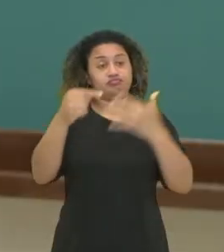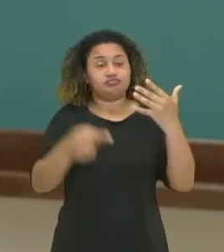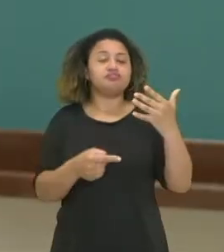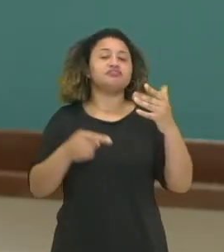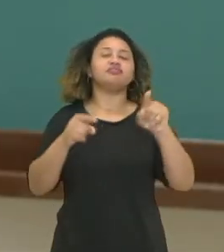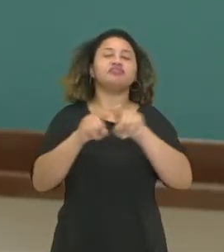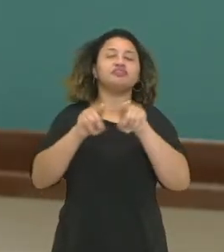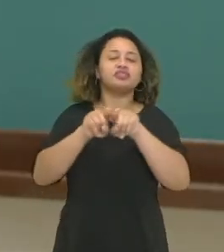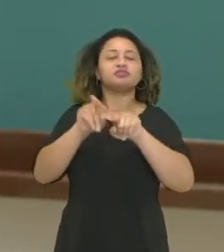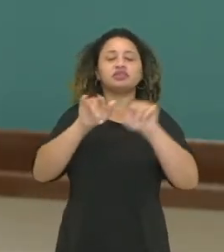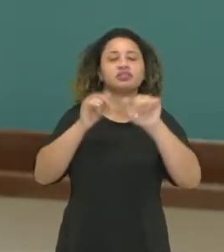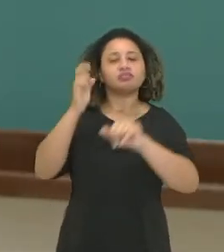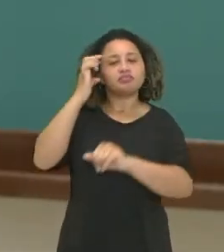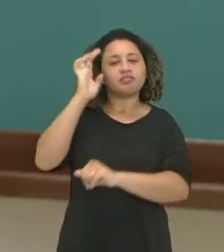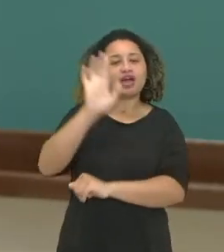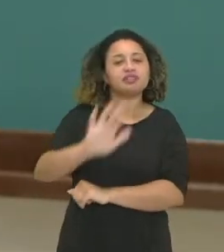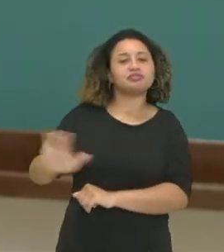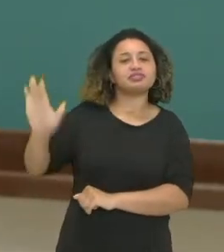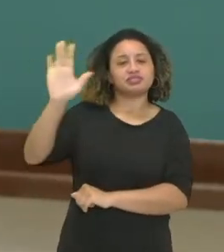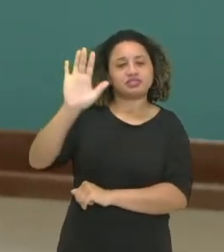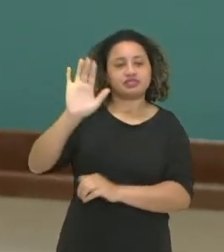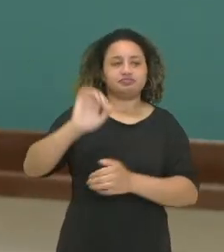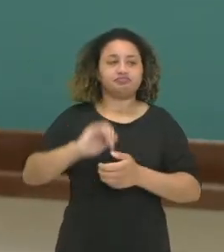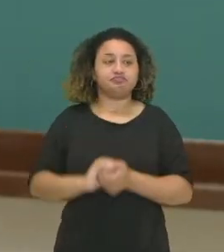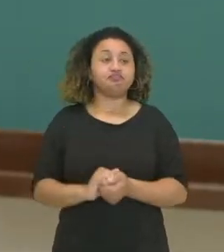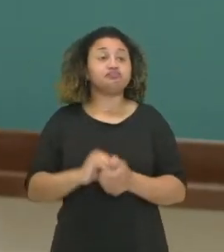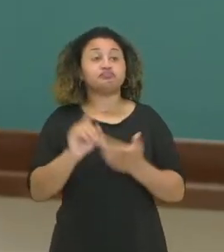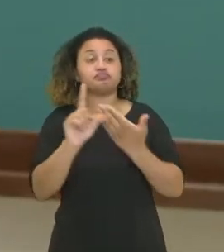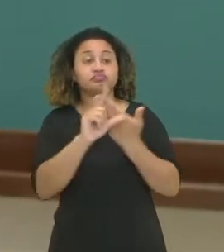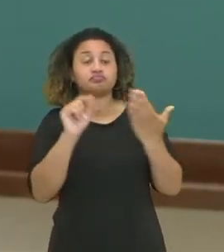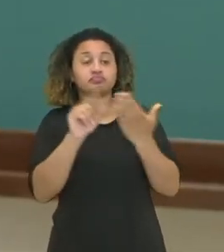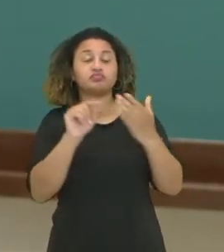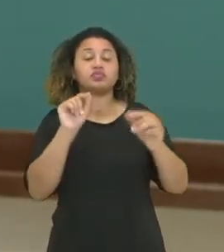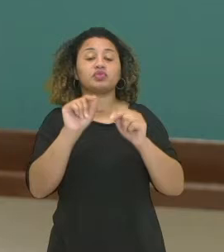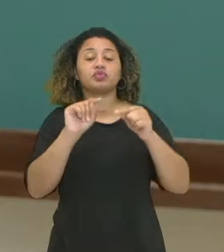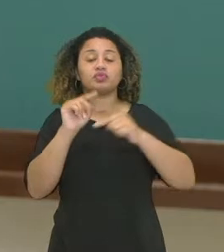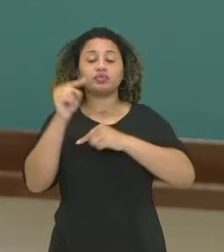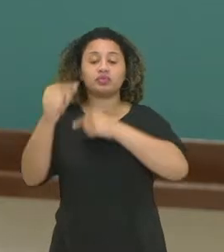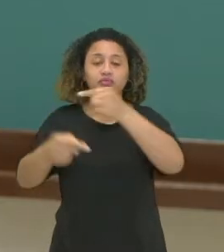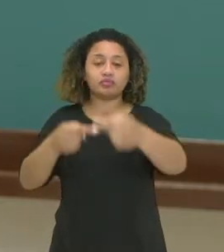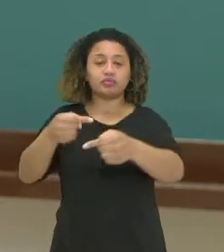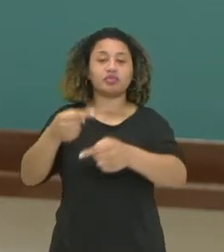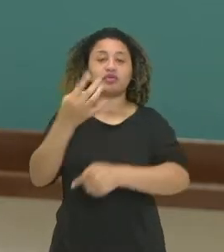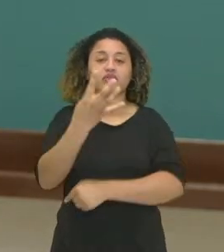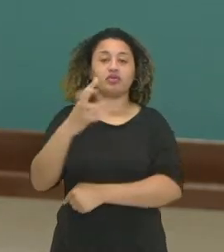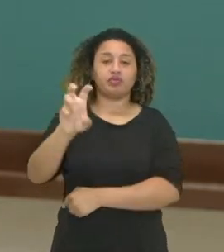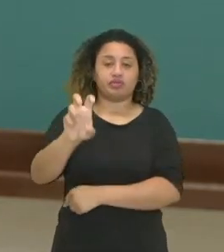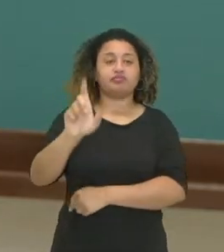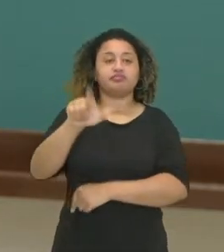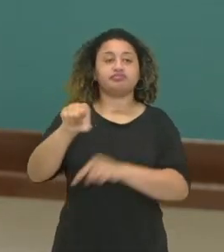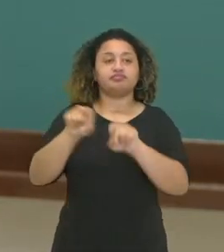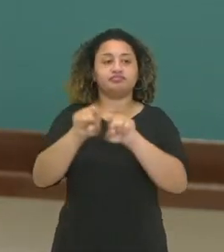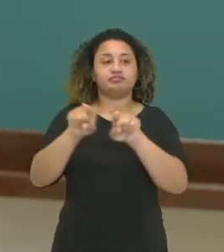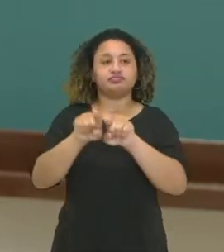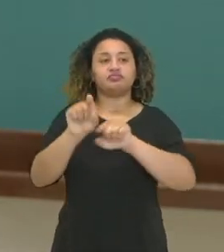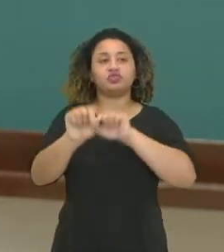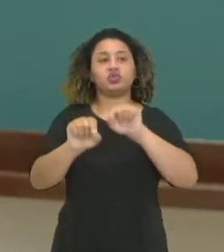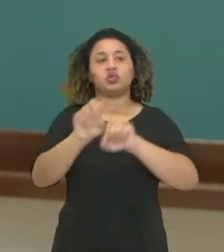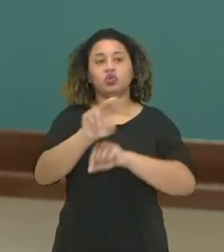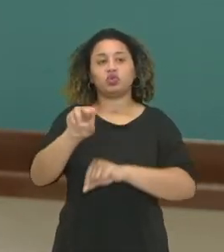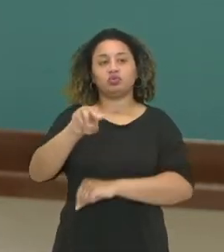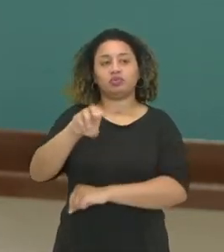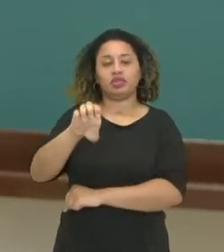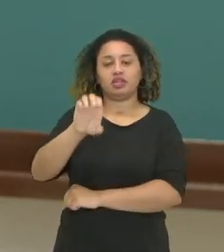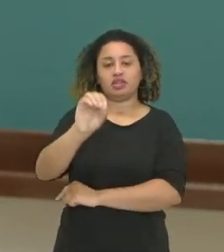imagética. Então, os autores da chamada geração de 45, também conhecidos como neomodernistas,